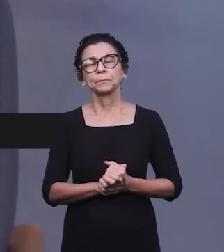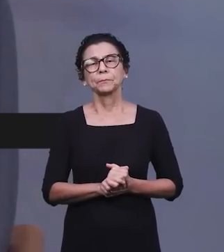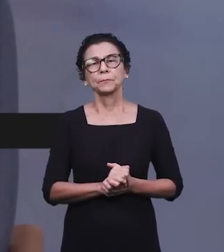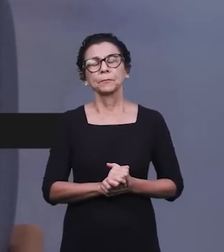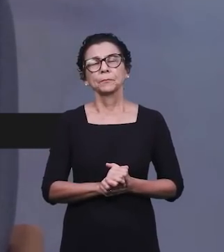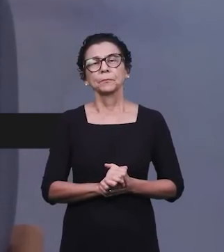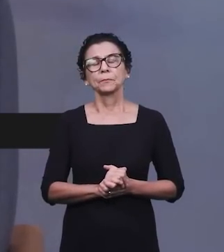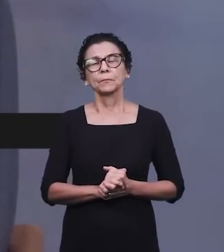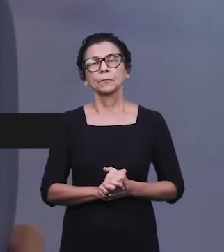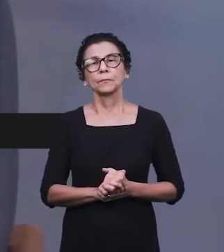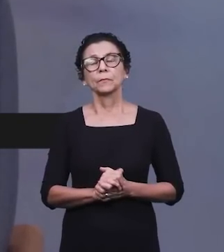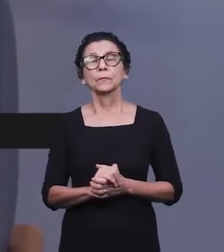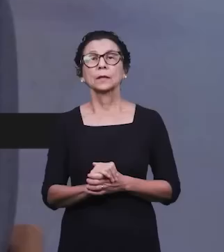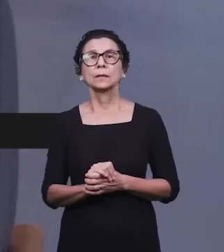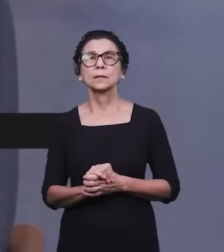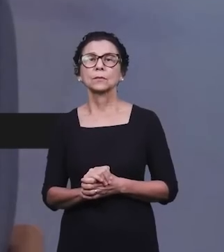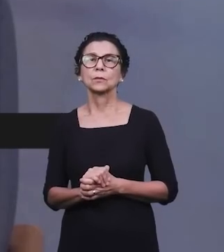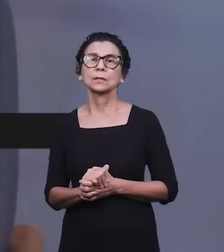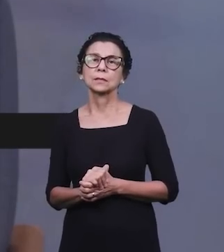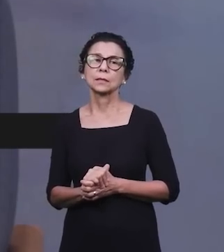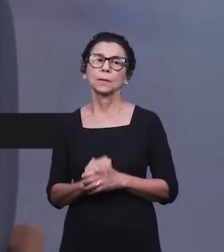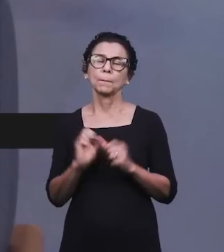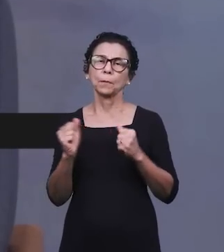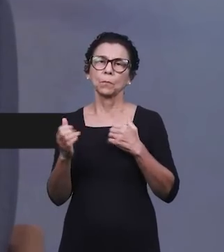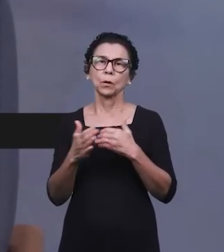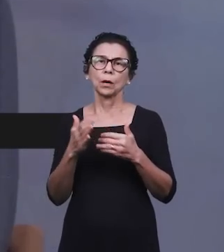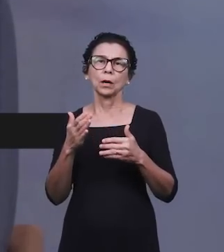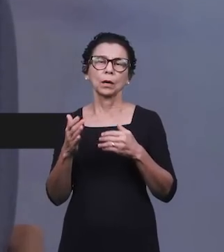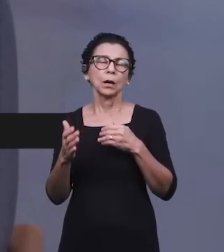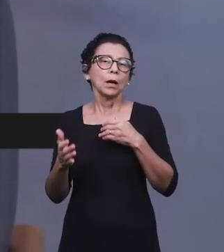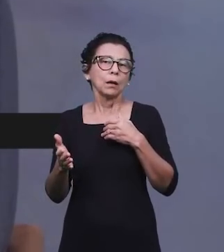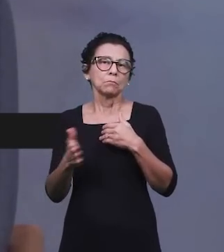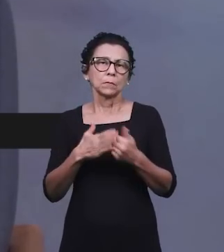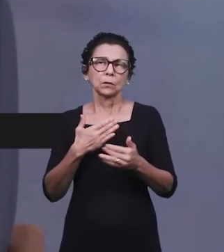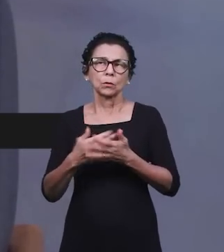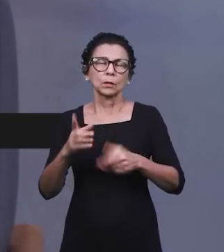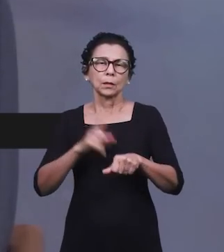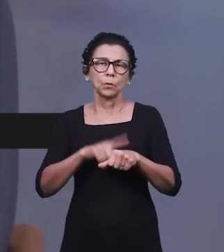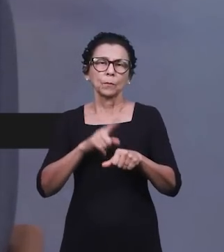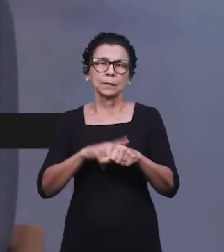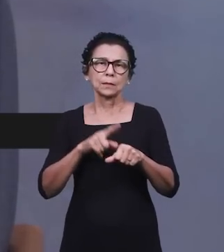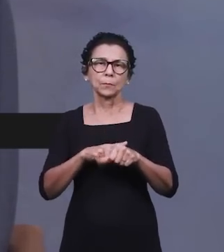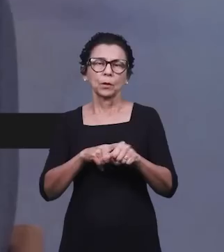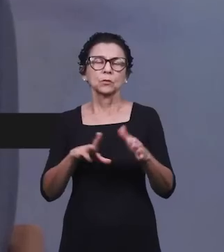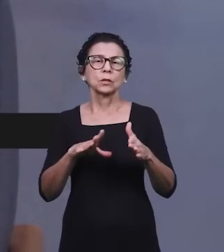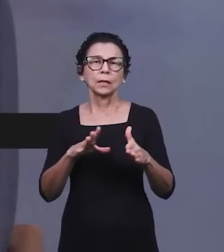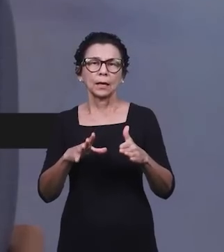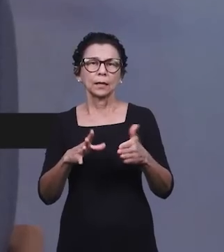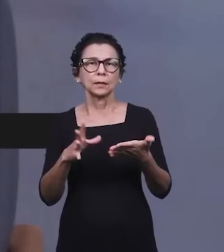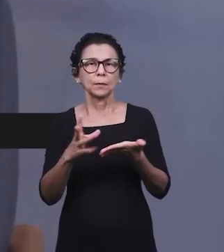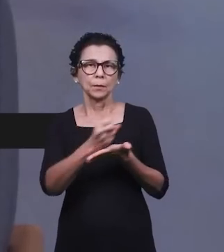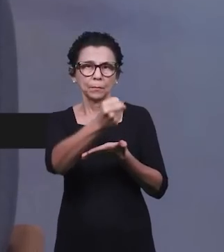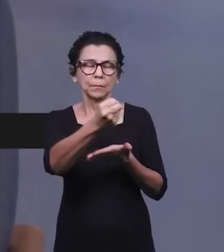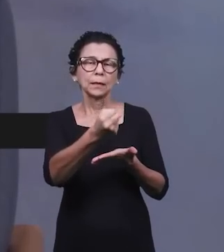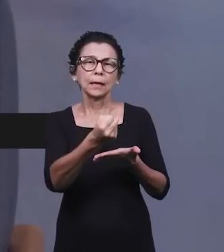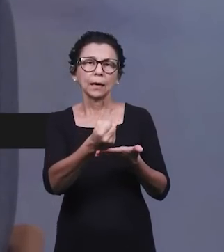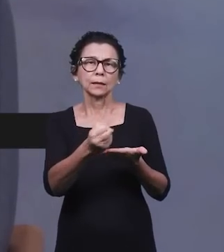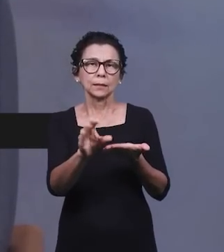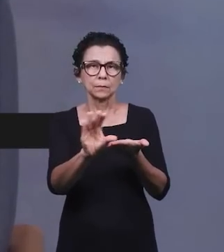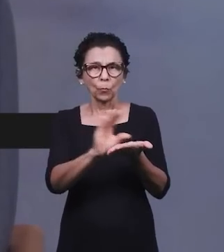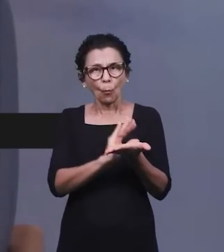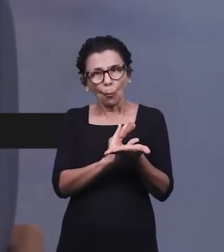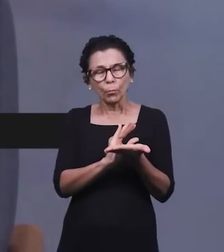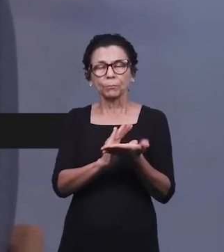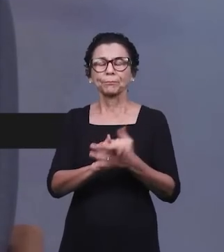mas que você consiga acessar a qualquer momento. E essa reserva de emergência, o interessante é que ela compõe ali alguns meses das suas